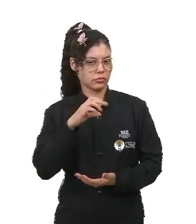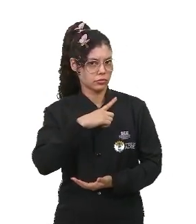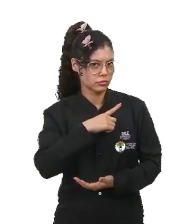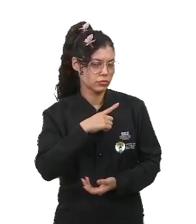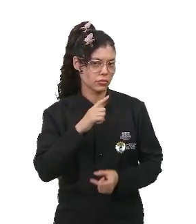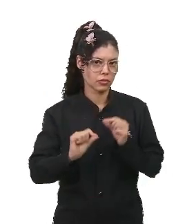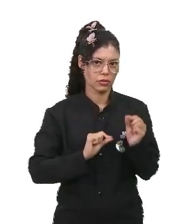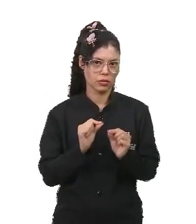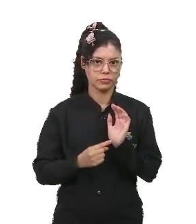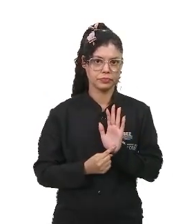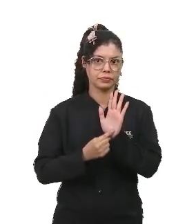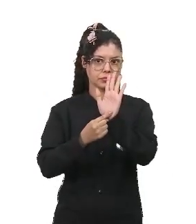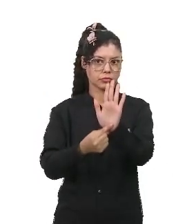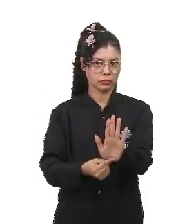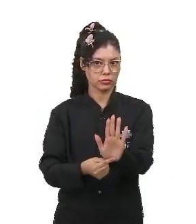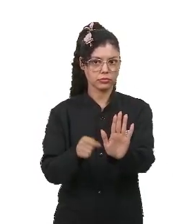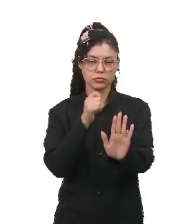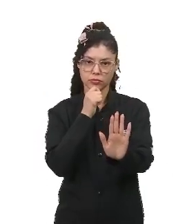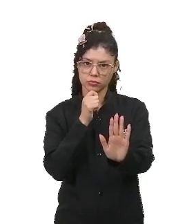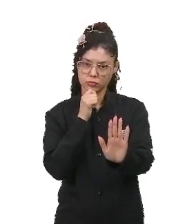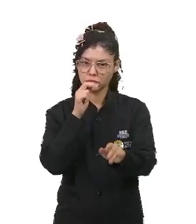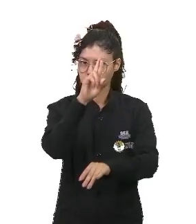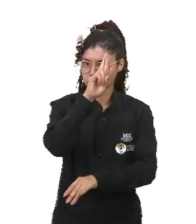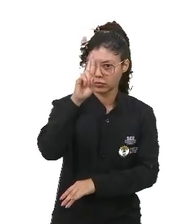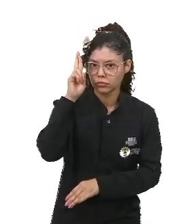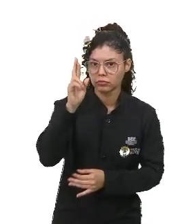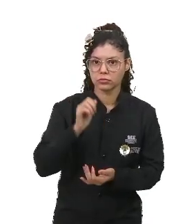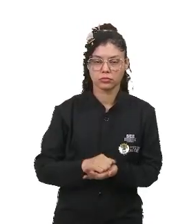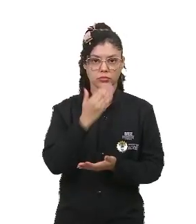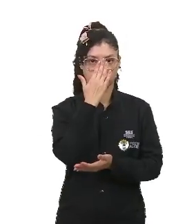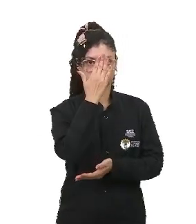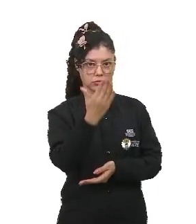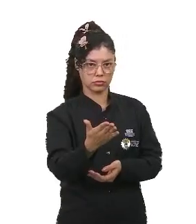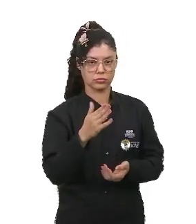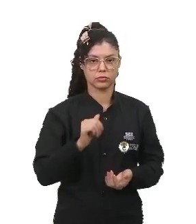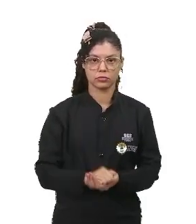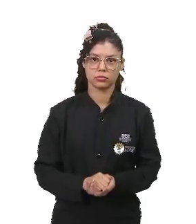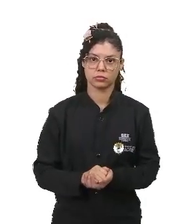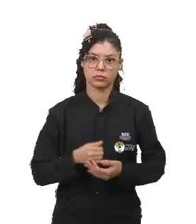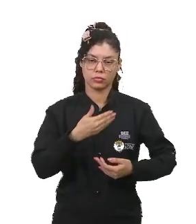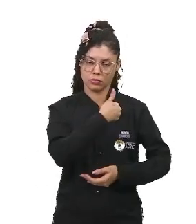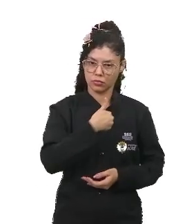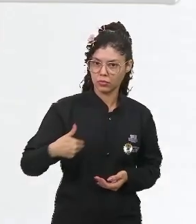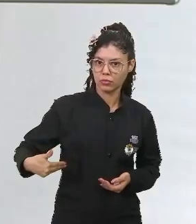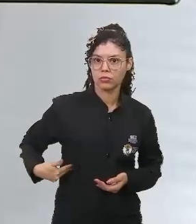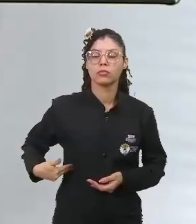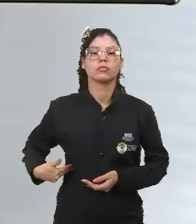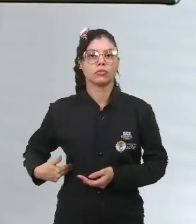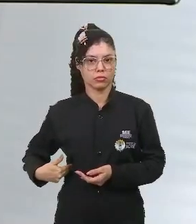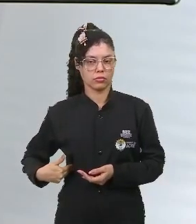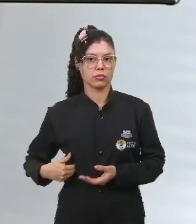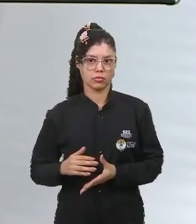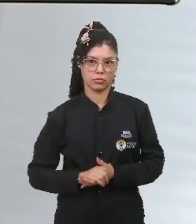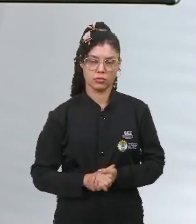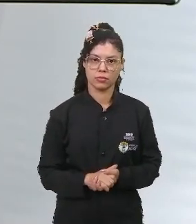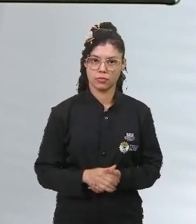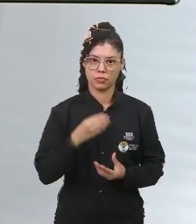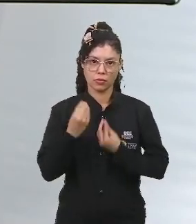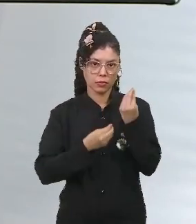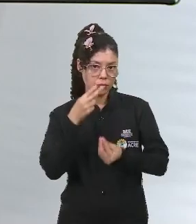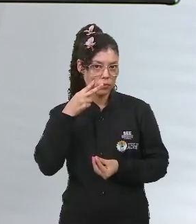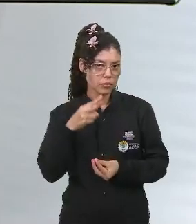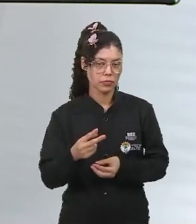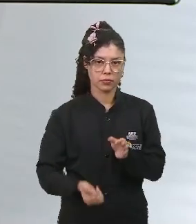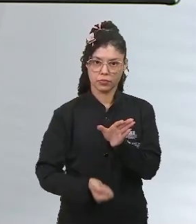consiste na representação de histórias em frente ao público, Então, como a gente viu